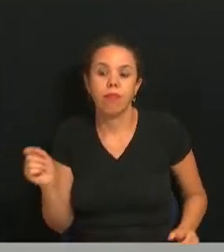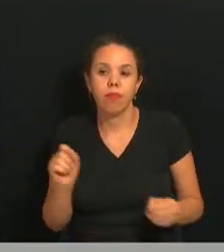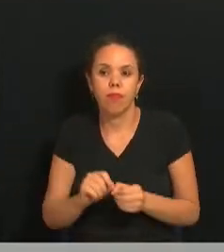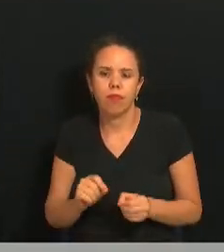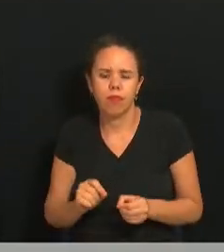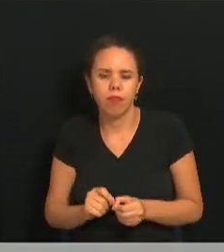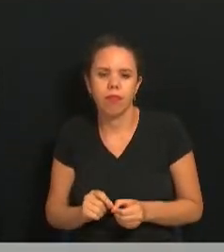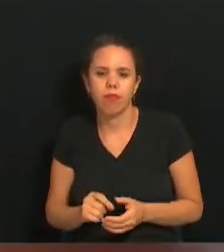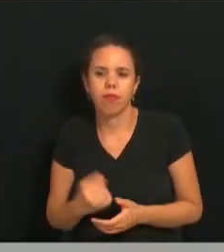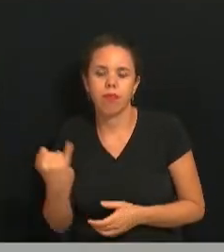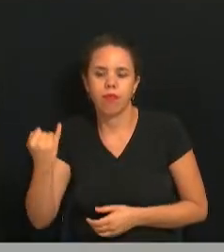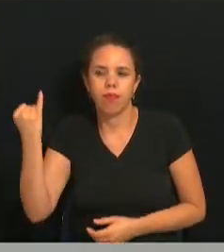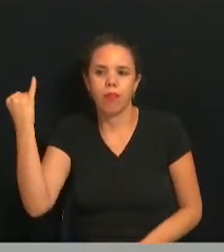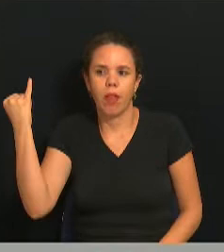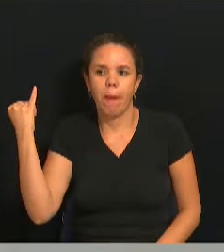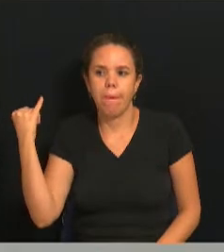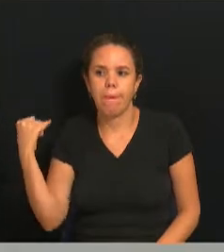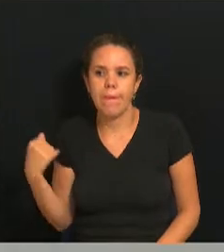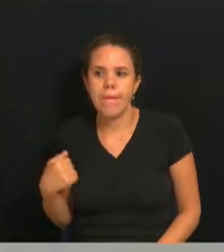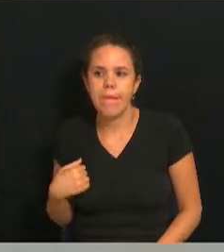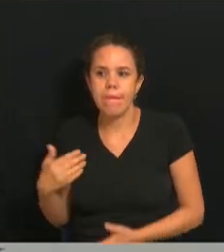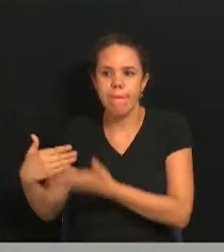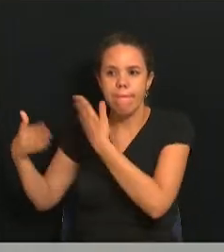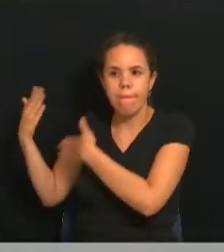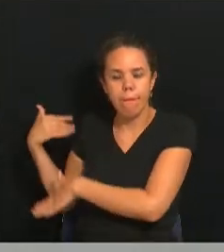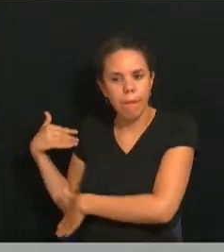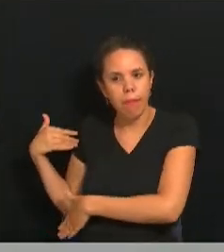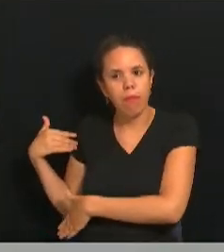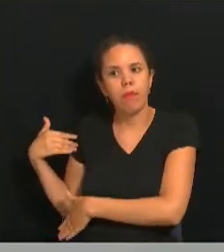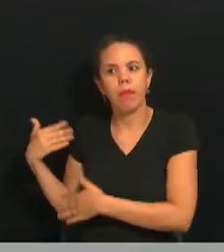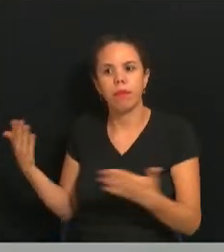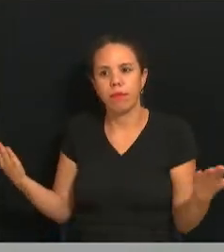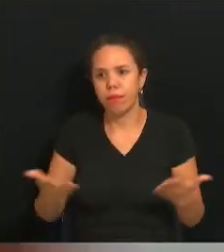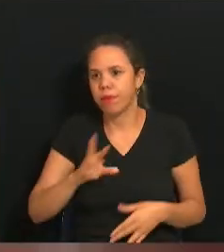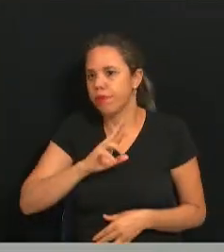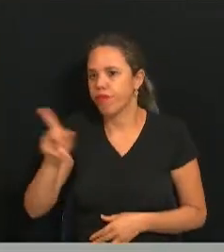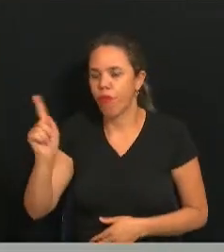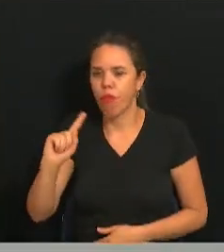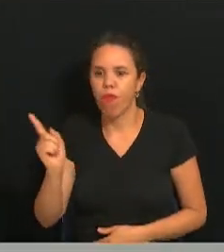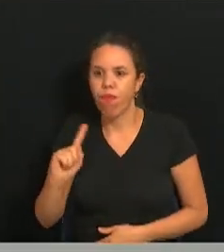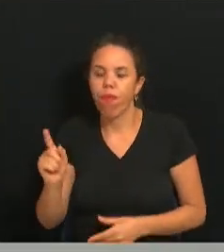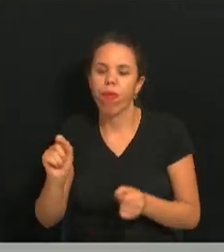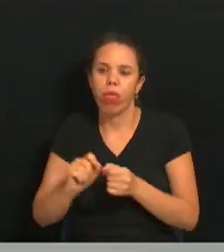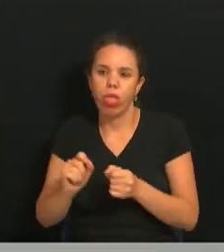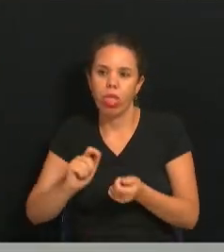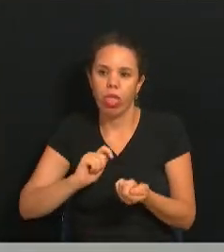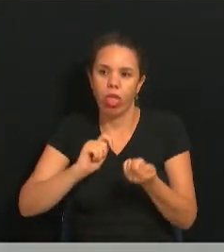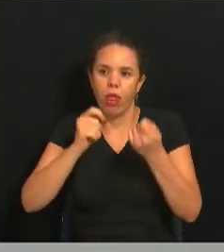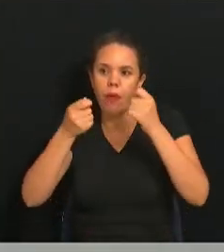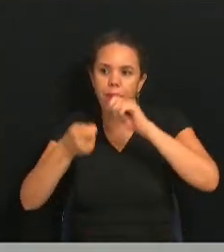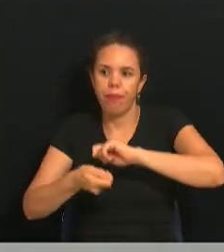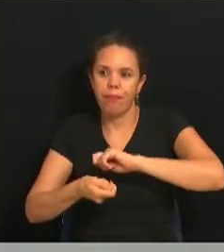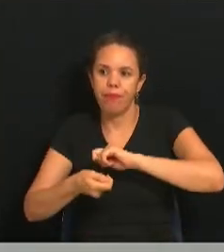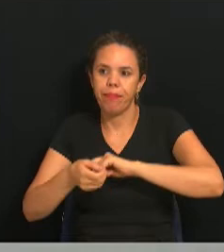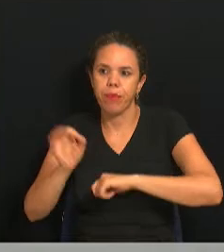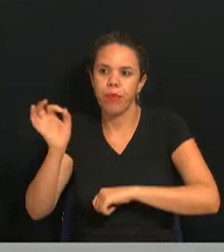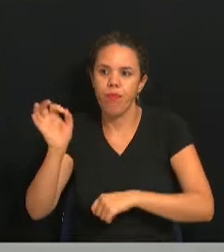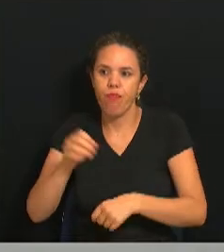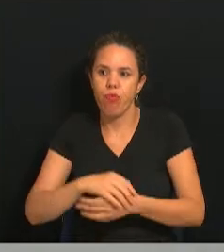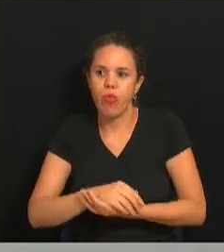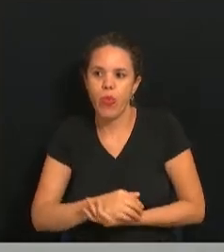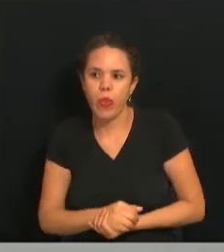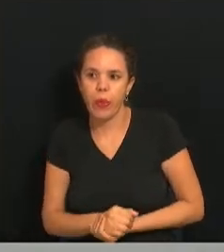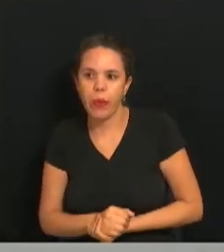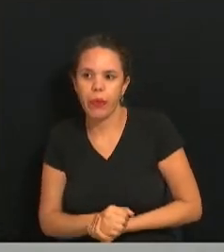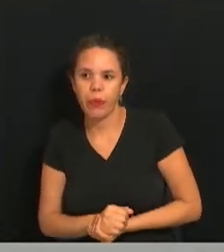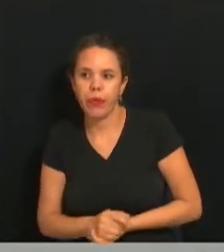que era importante num passado não muito remoto, hoje não é. Enfim, a gente tem que fazer as adequações. A gente tem certeza de